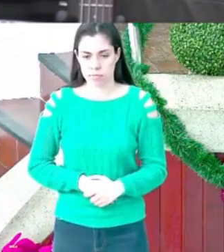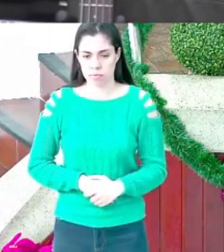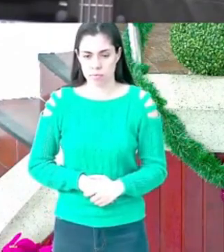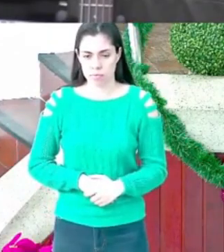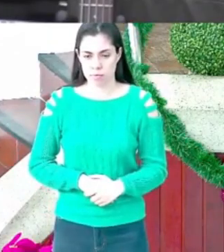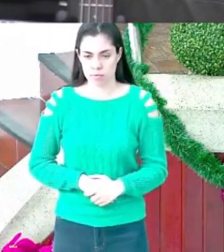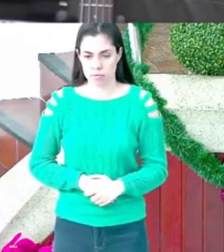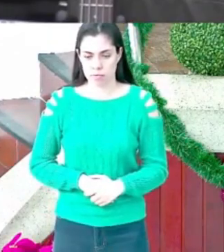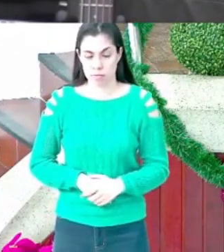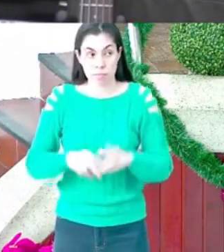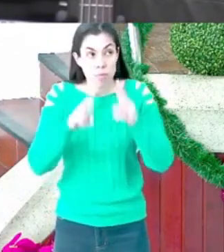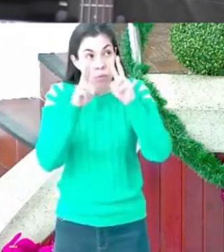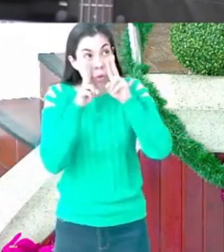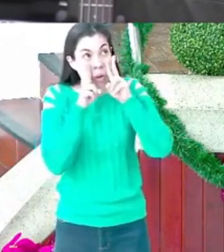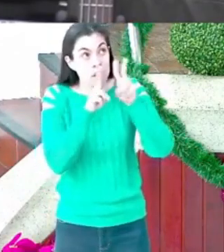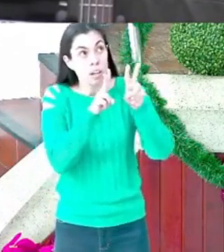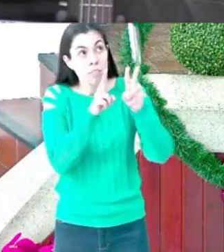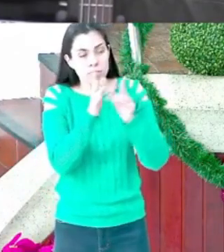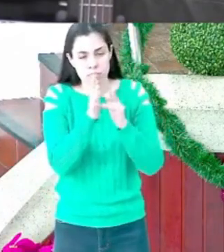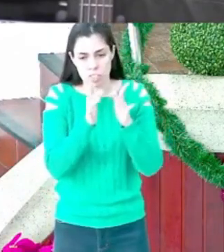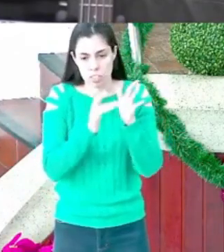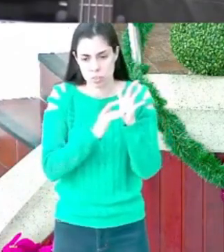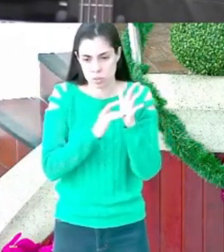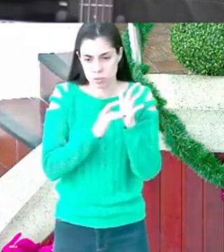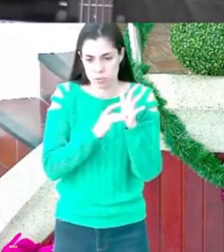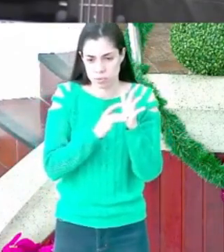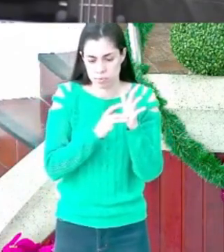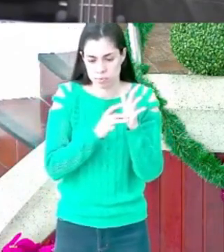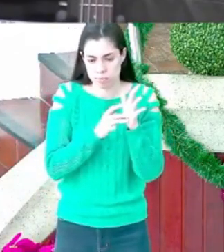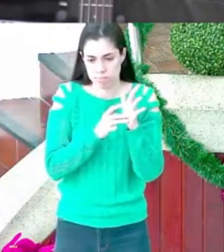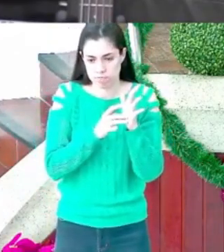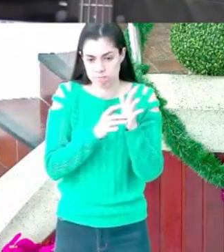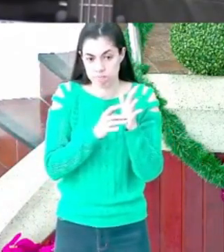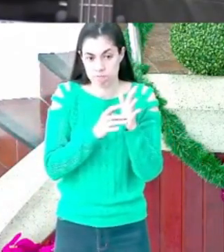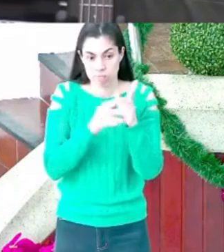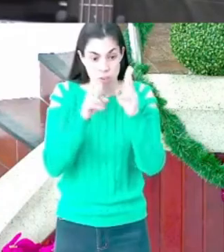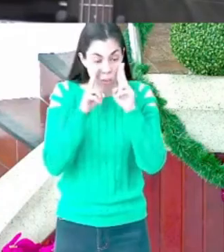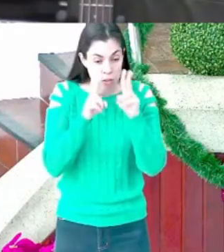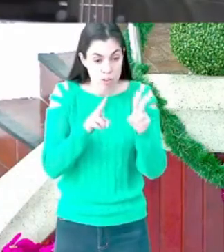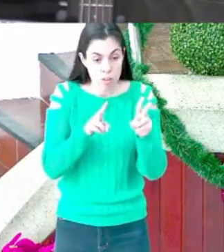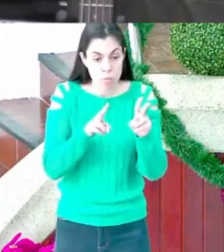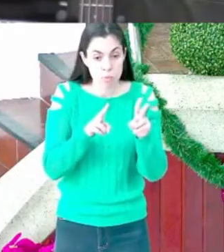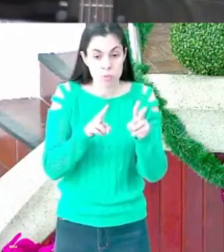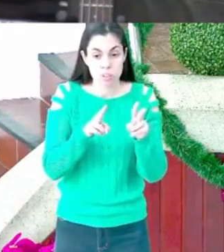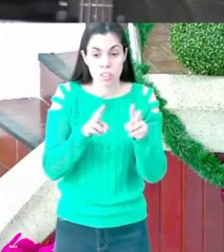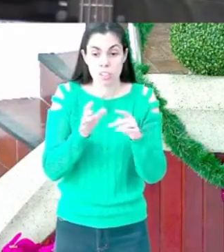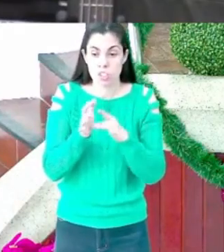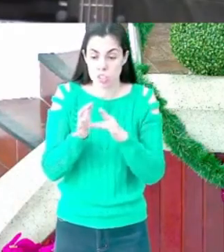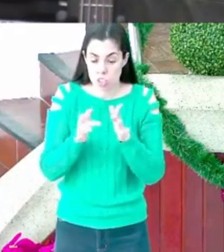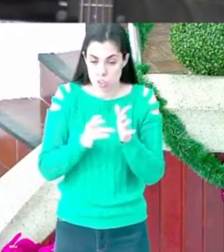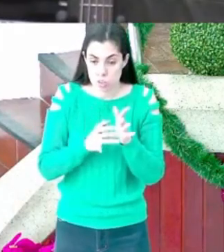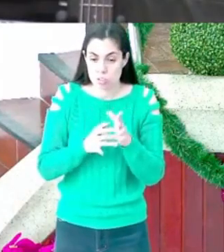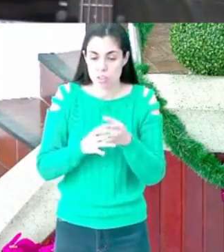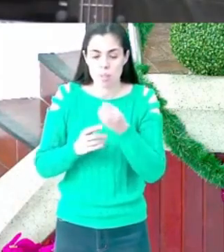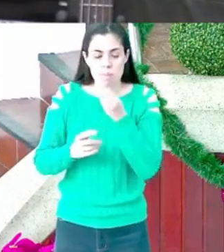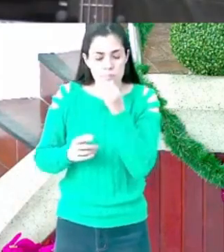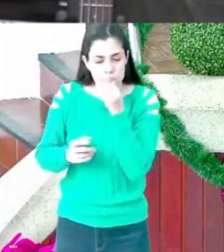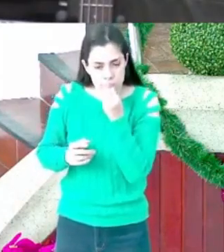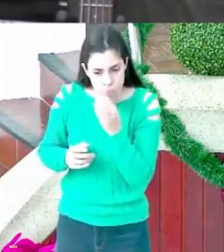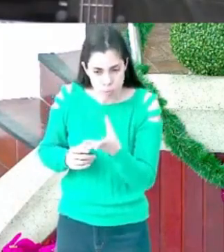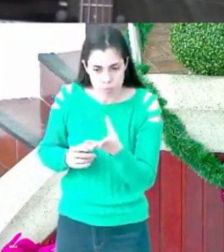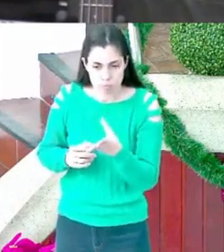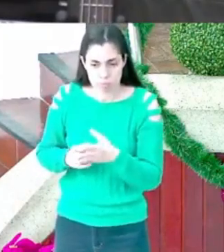Olhando para Cristo, a vida de Cristo é uma vida da expressão da justiça do Deus feito